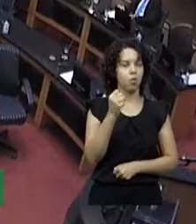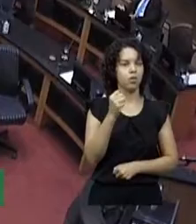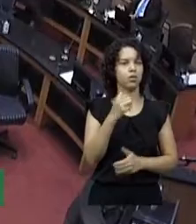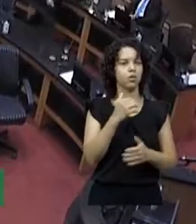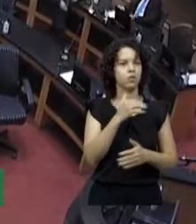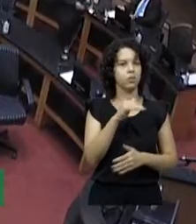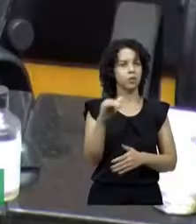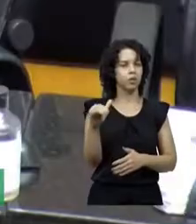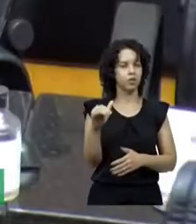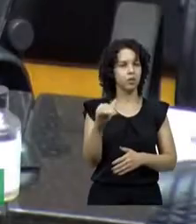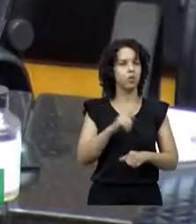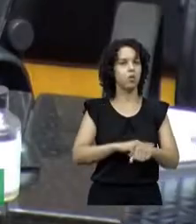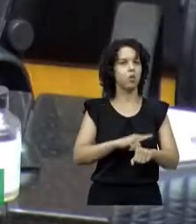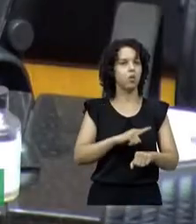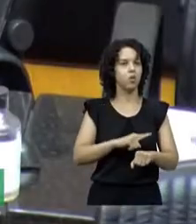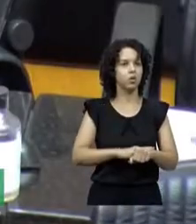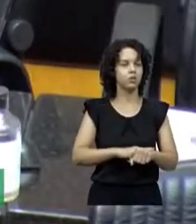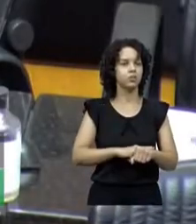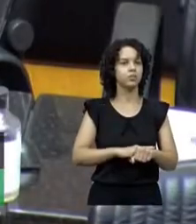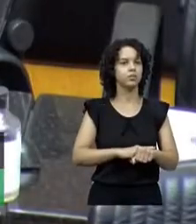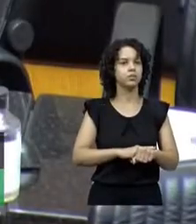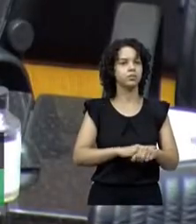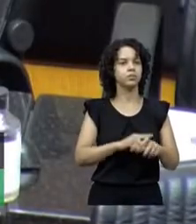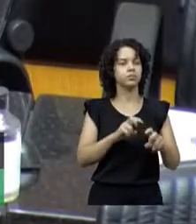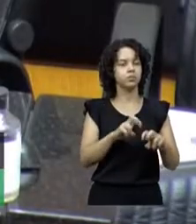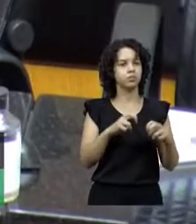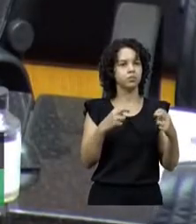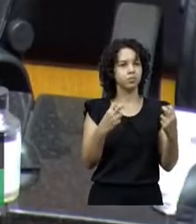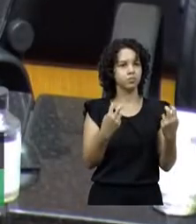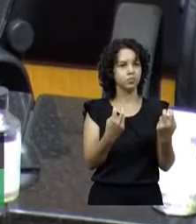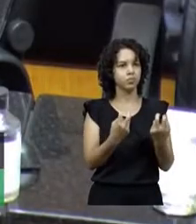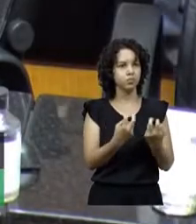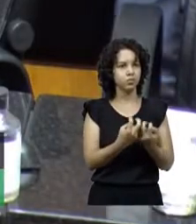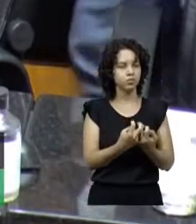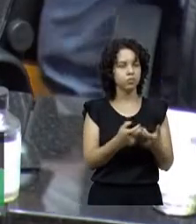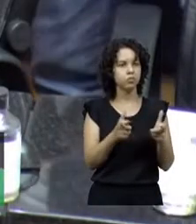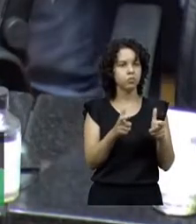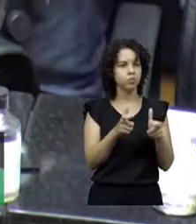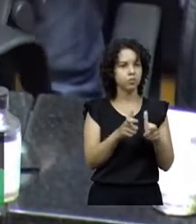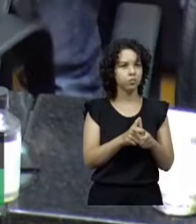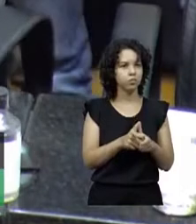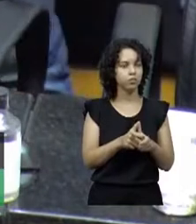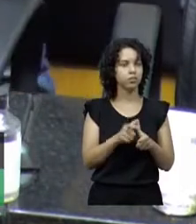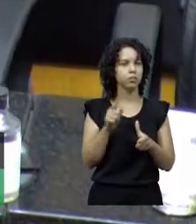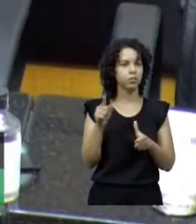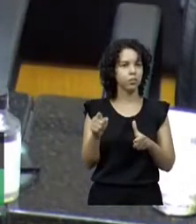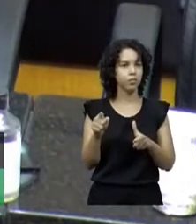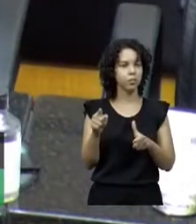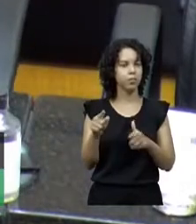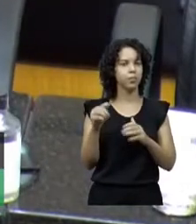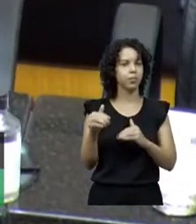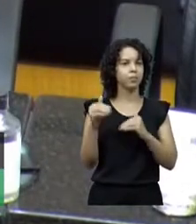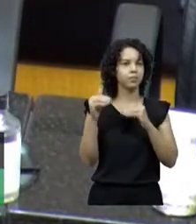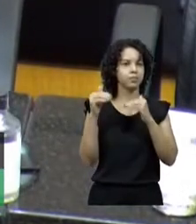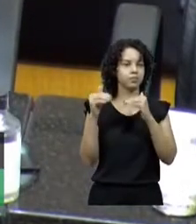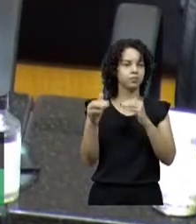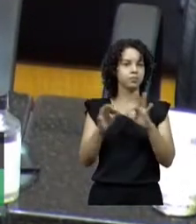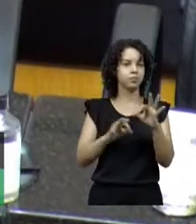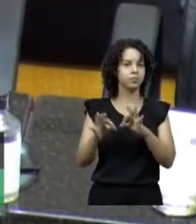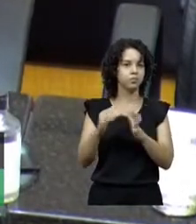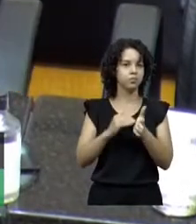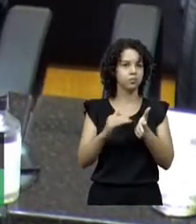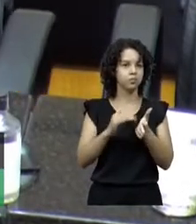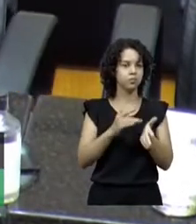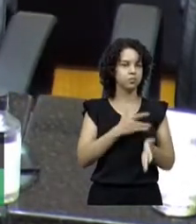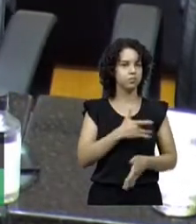plenarinho, nós vamos estar ali acompanhado de superintendente de planejamento da Secretaria de Saúde e também dos